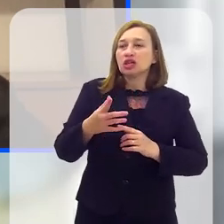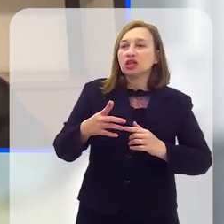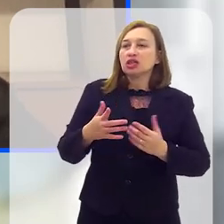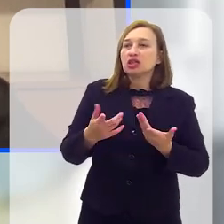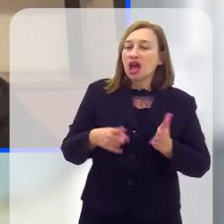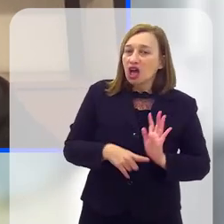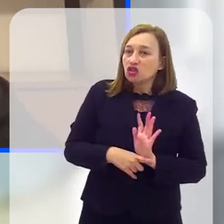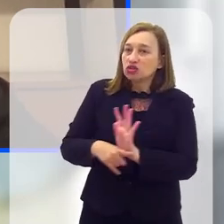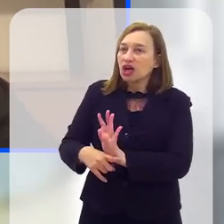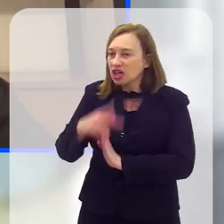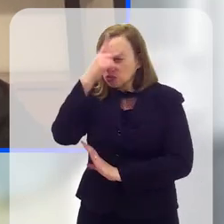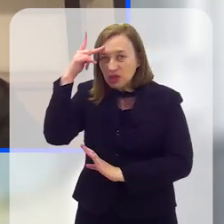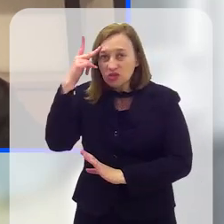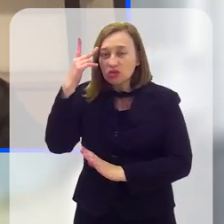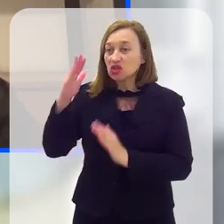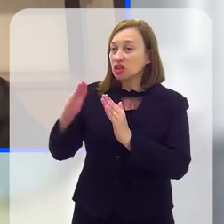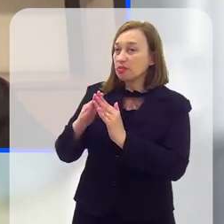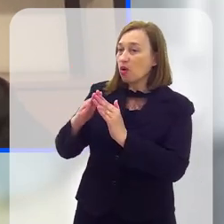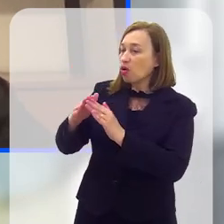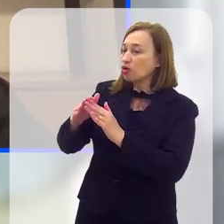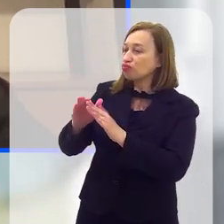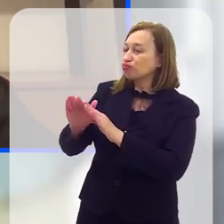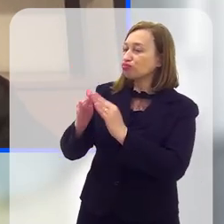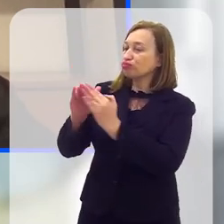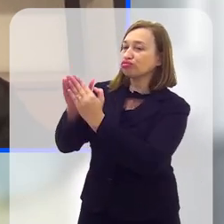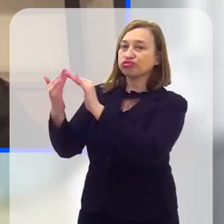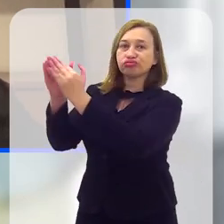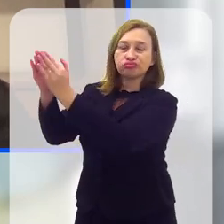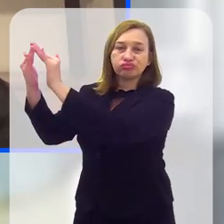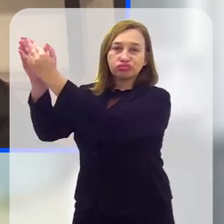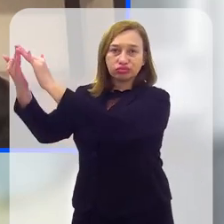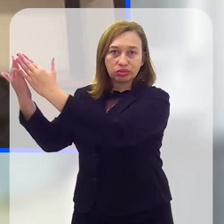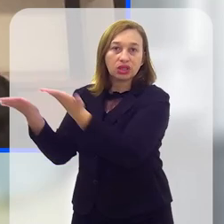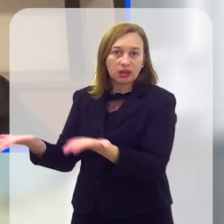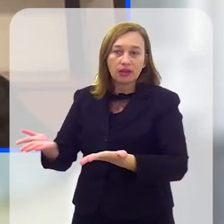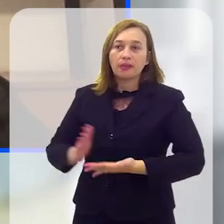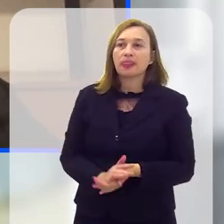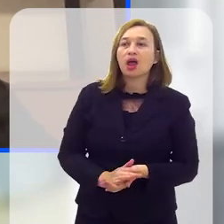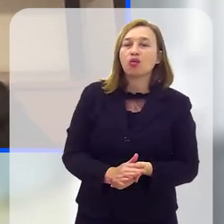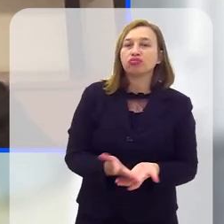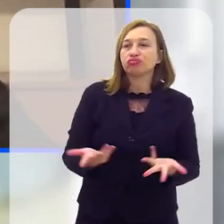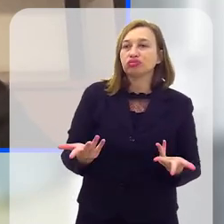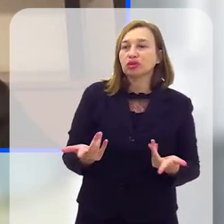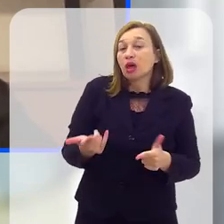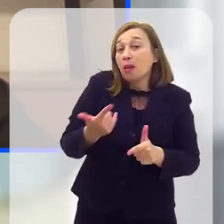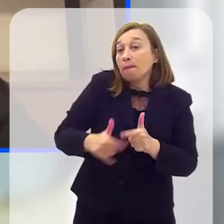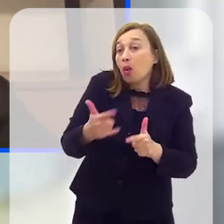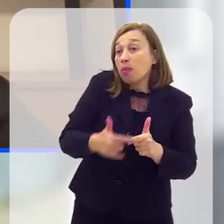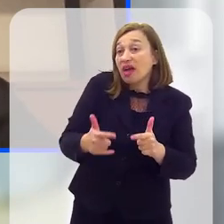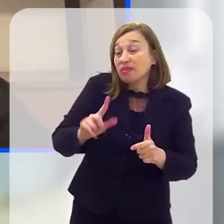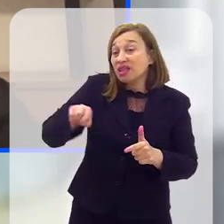atender esse pessoal para que esse lixo não fique jogado na rua e não cause o que causa esses